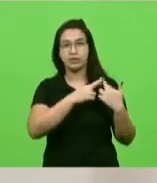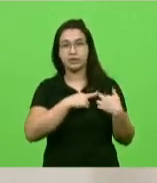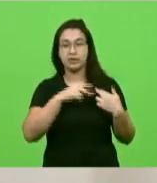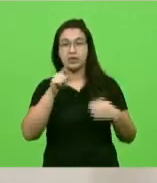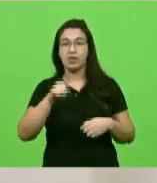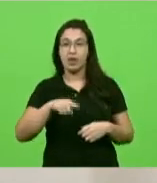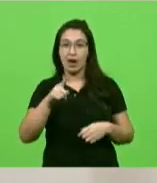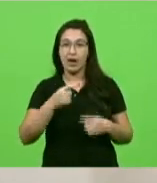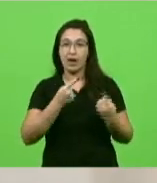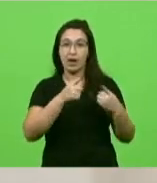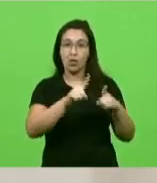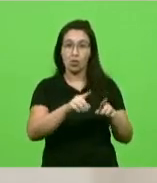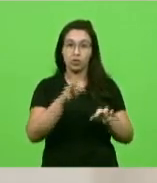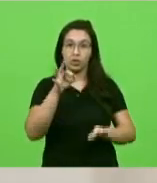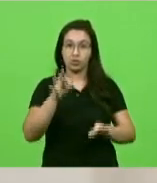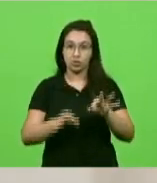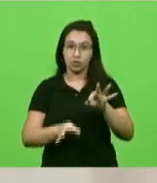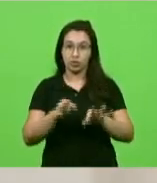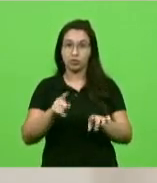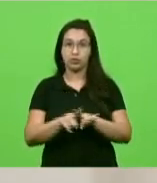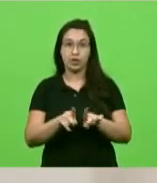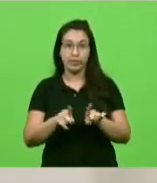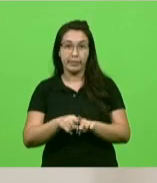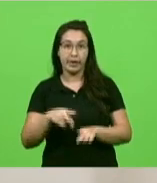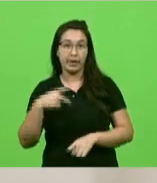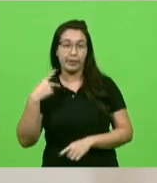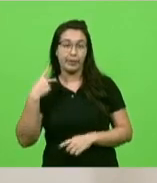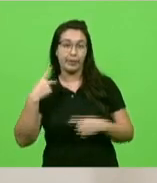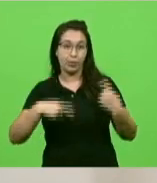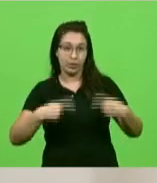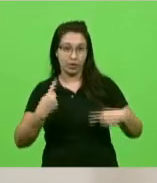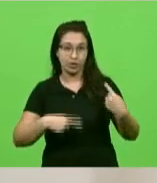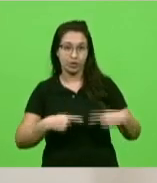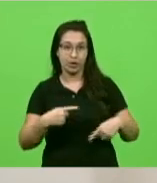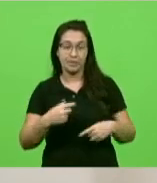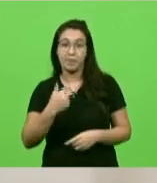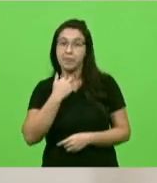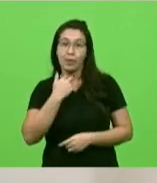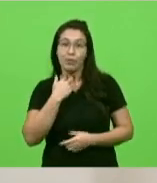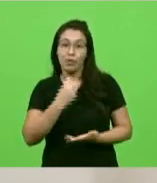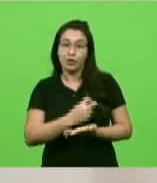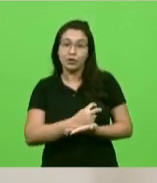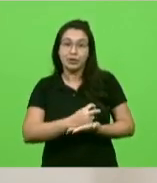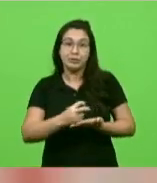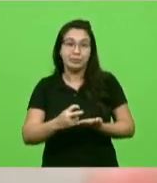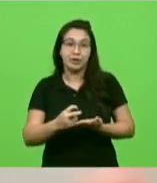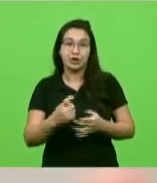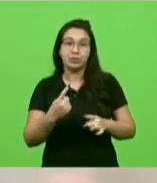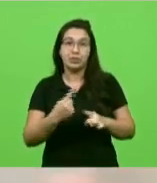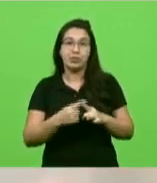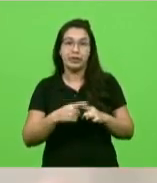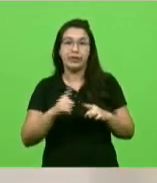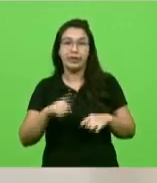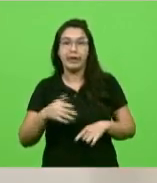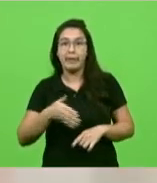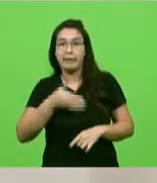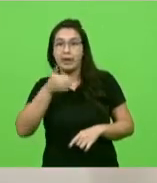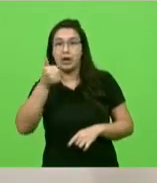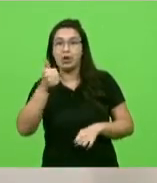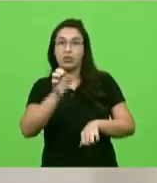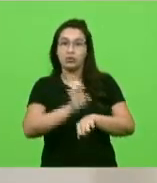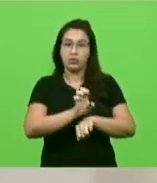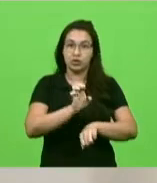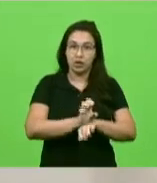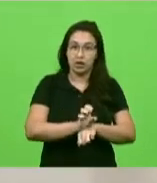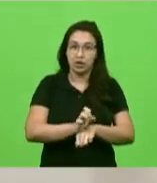infrações jurídico-políticos. Portanto, não pode haver impeachment porque é o melhor para o Estado, porque a economia